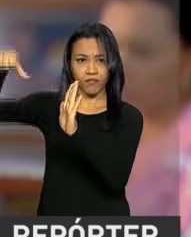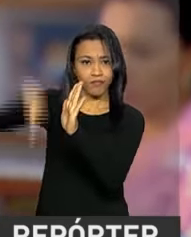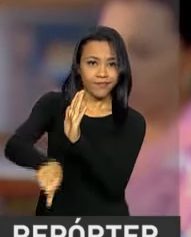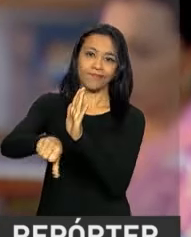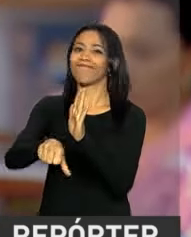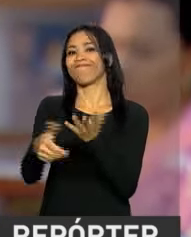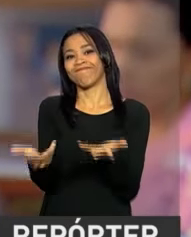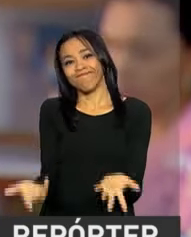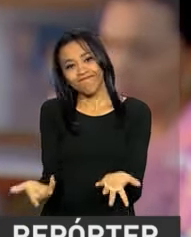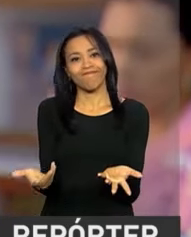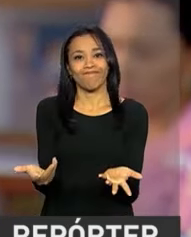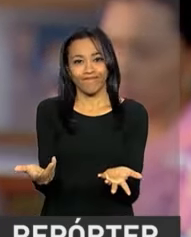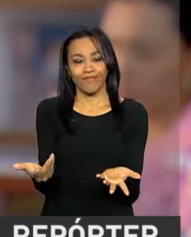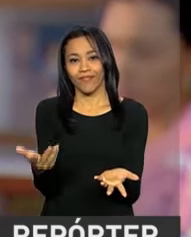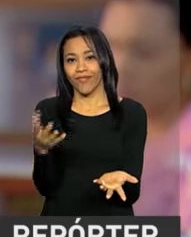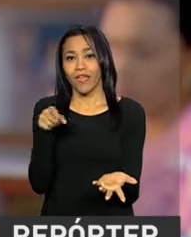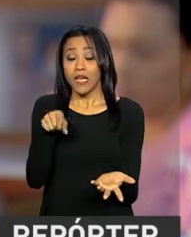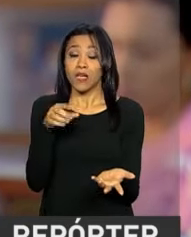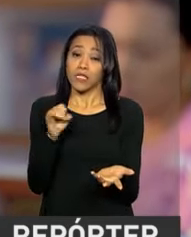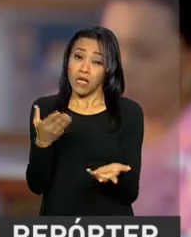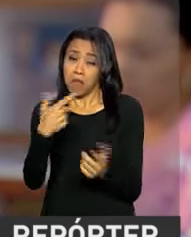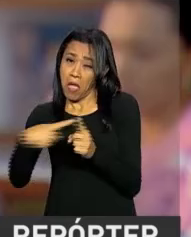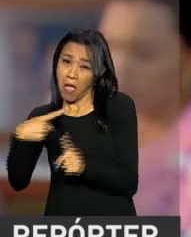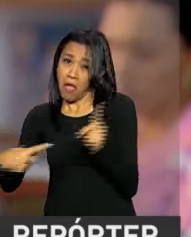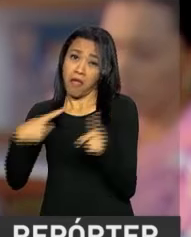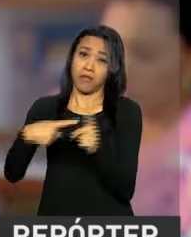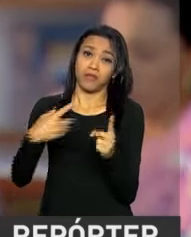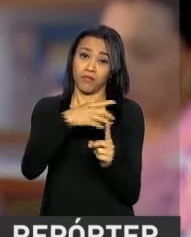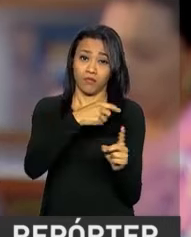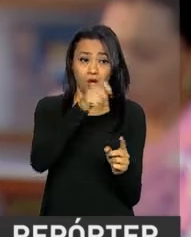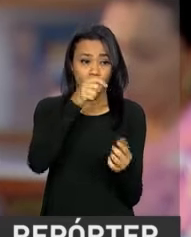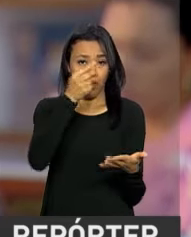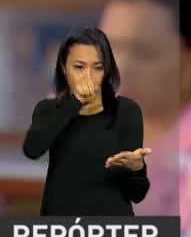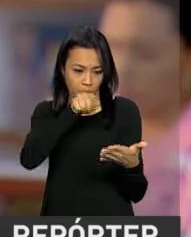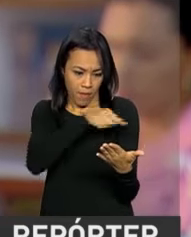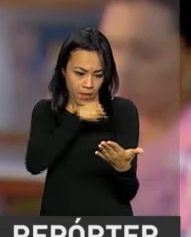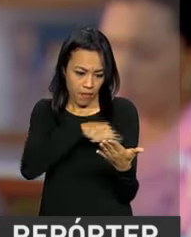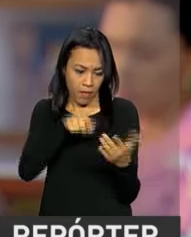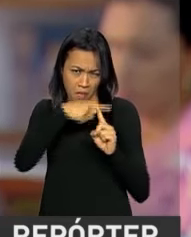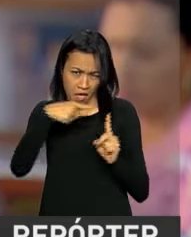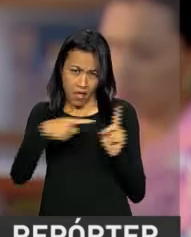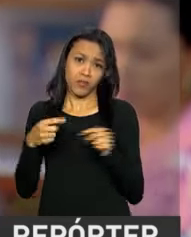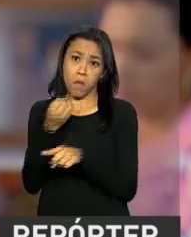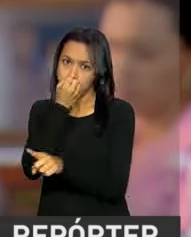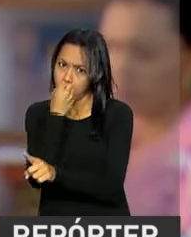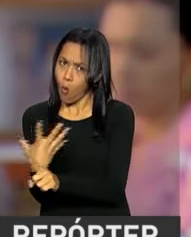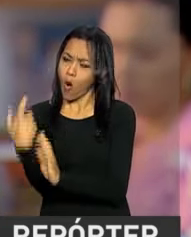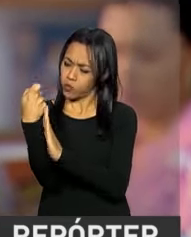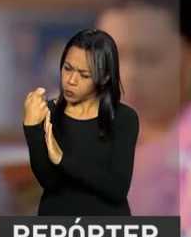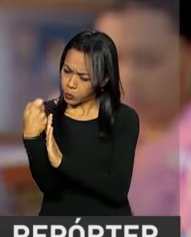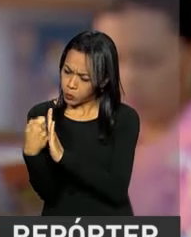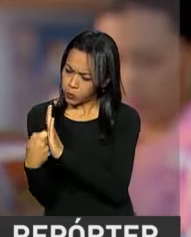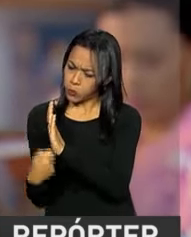Deso um desempenho apenas médio né mediano na parte objetiva se ela consegue compor uma boa redação fazer uma